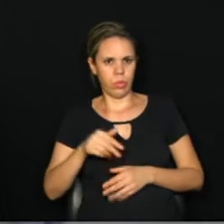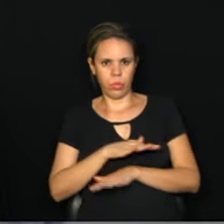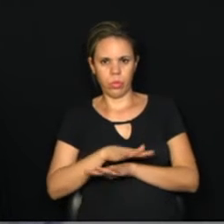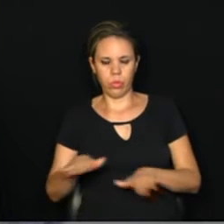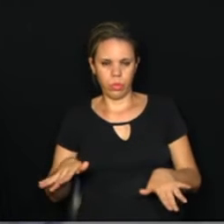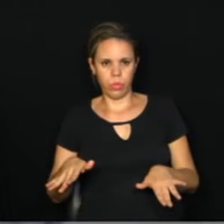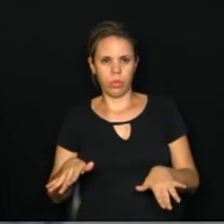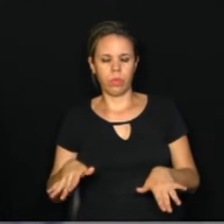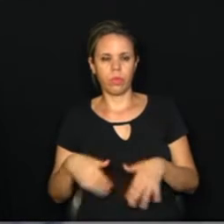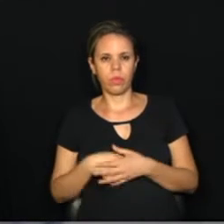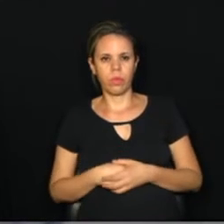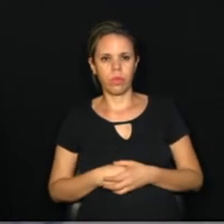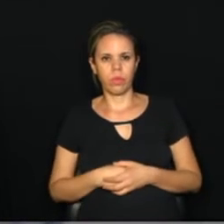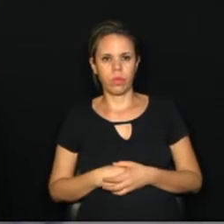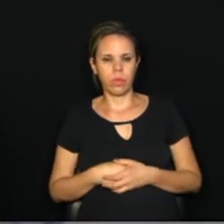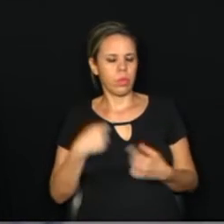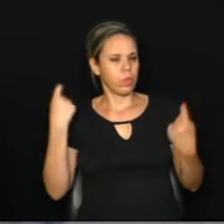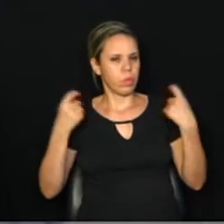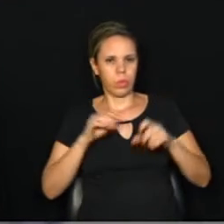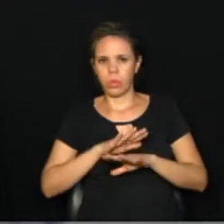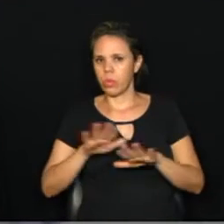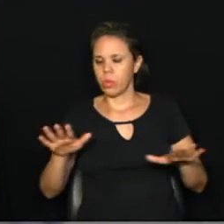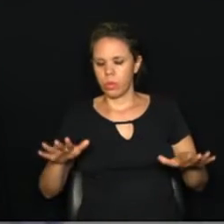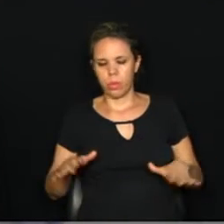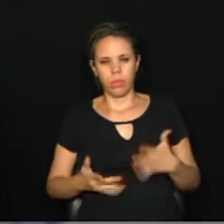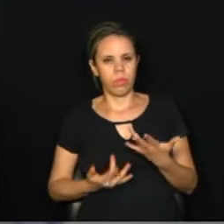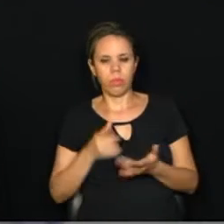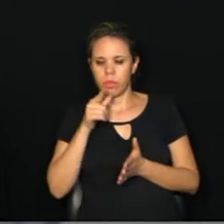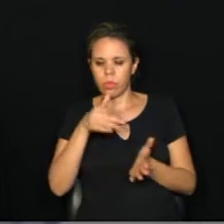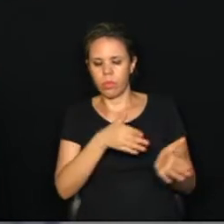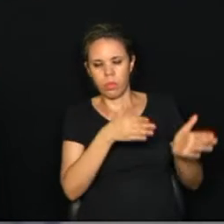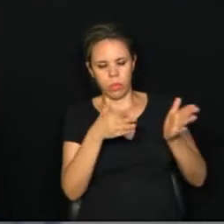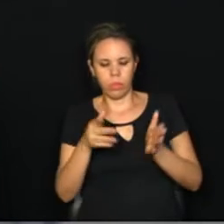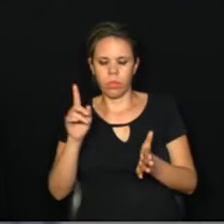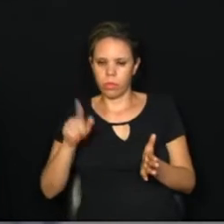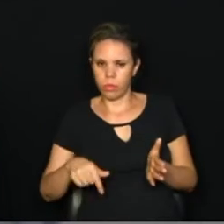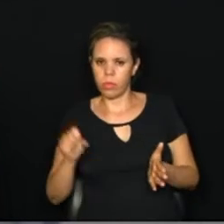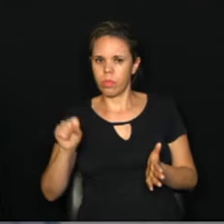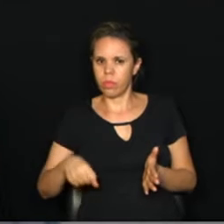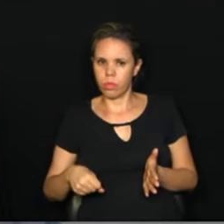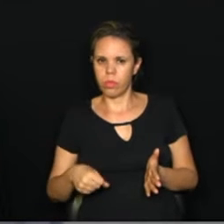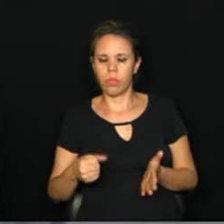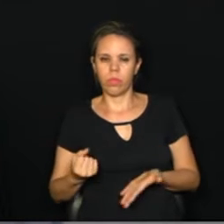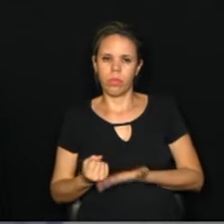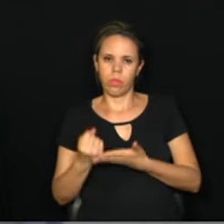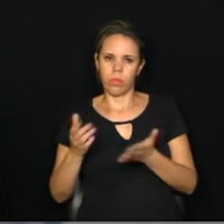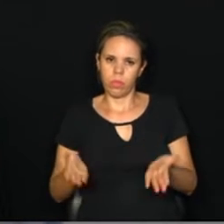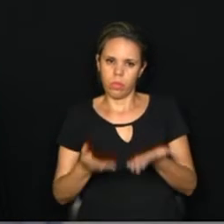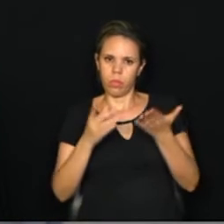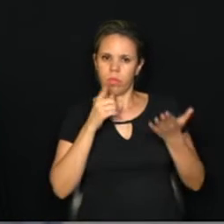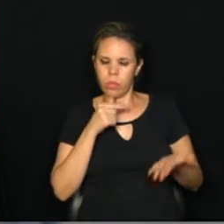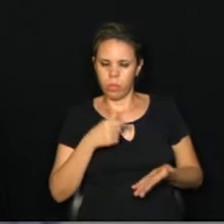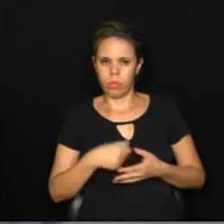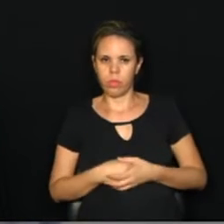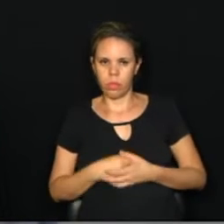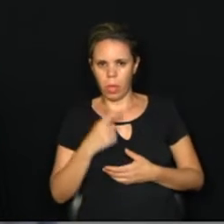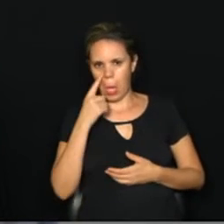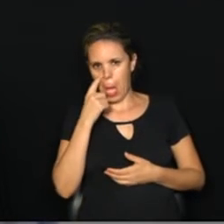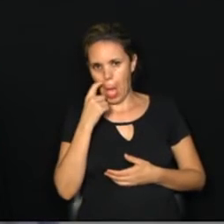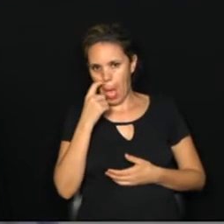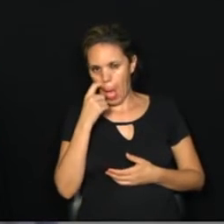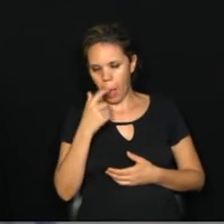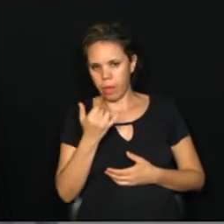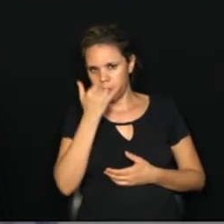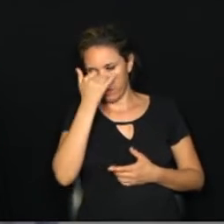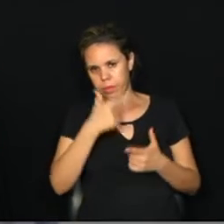deixamos e não deixaremos de nos preocuparmos com a questão dos mananciais, porque esse é o que vai ocasionar o grande desastre